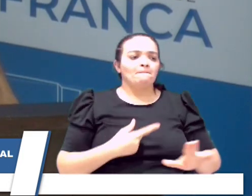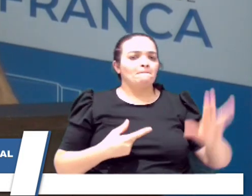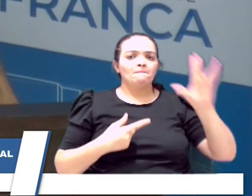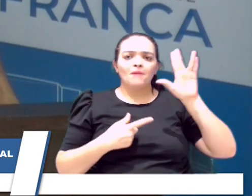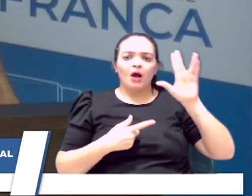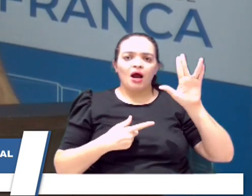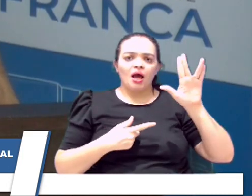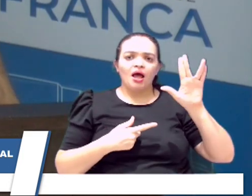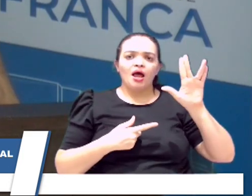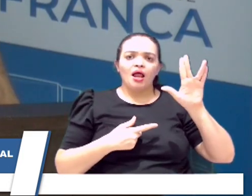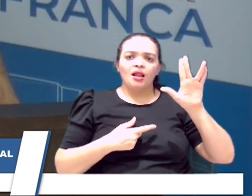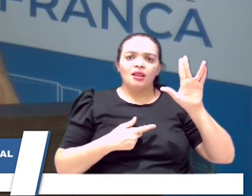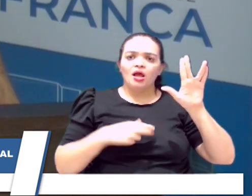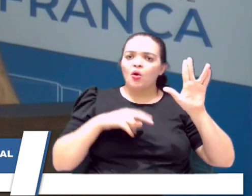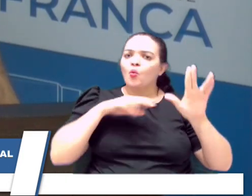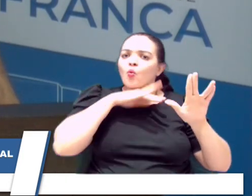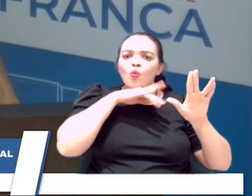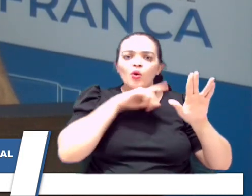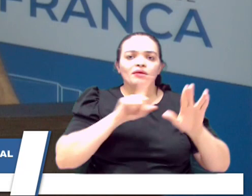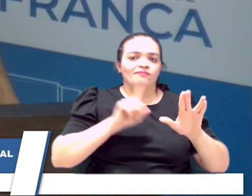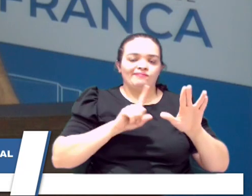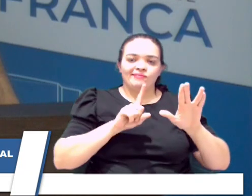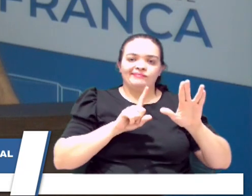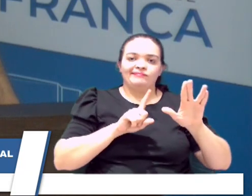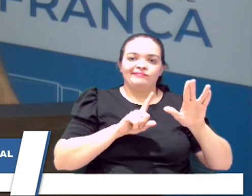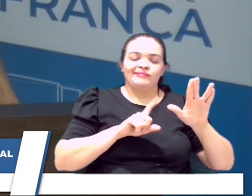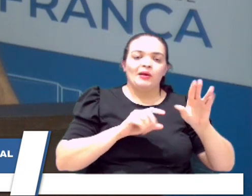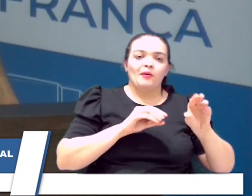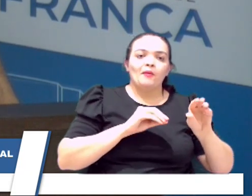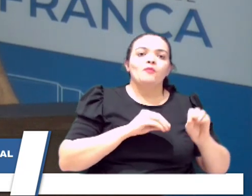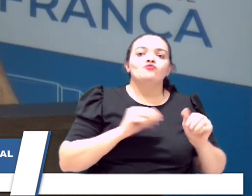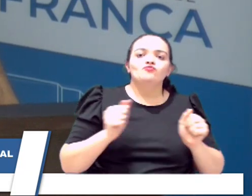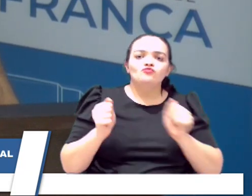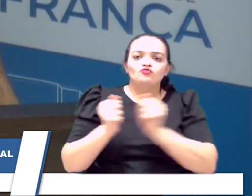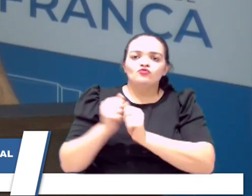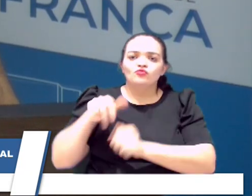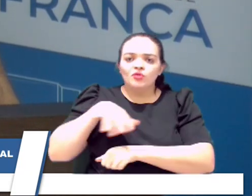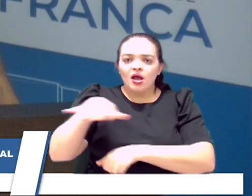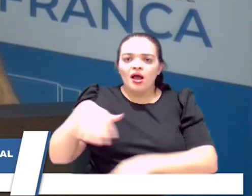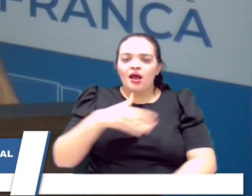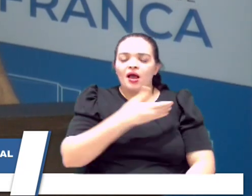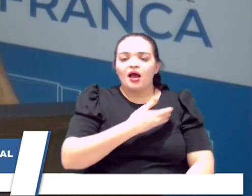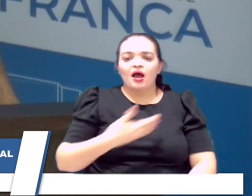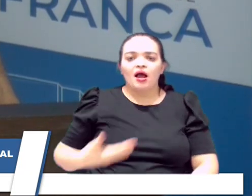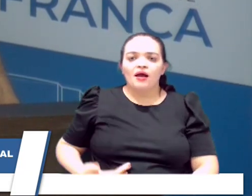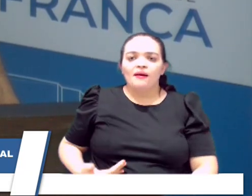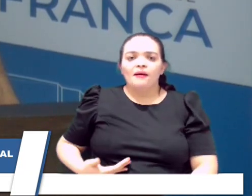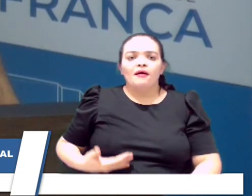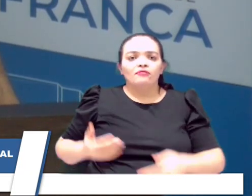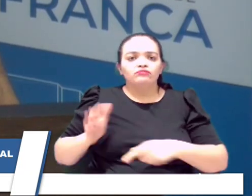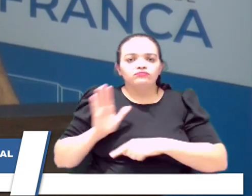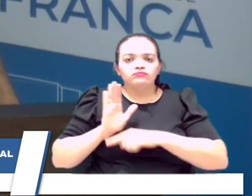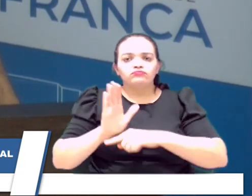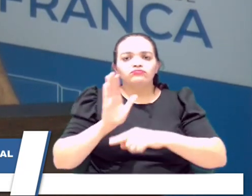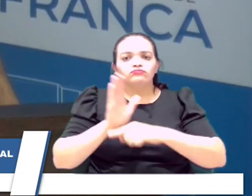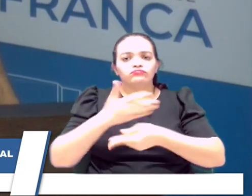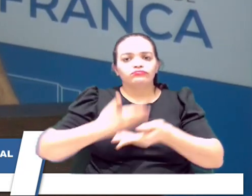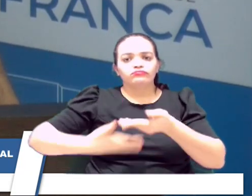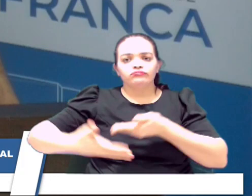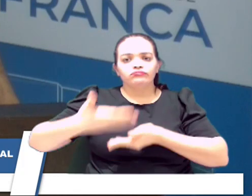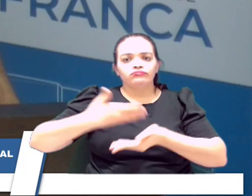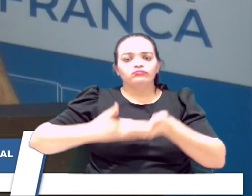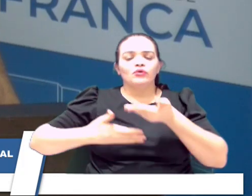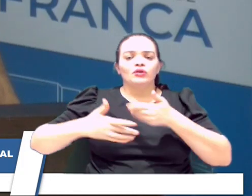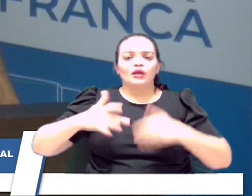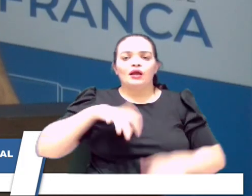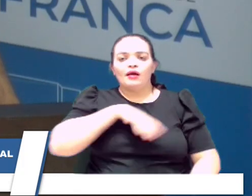não deveria estar e colocar ela junto ao poder público, podendo então auxiliar a fazer as demandas de